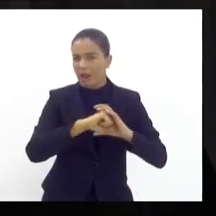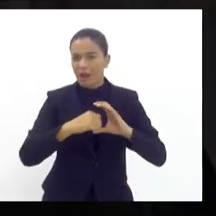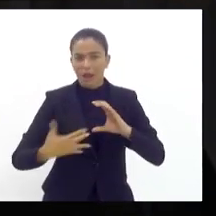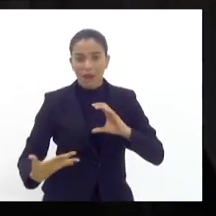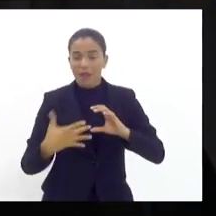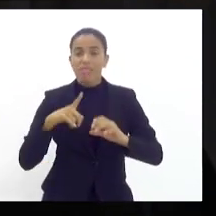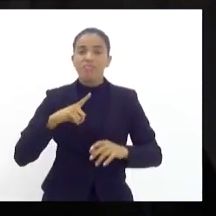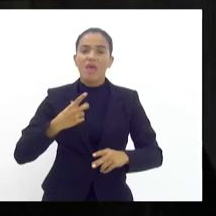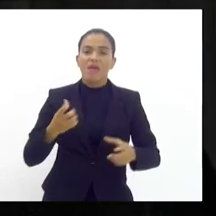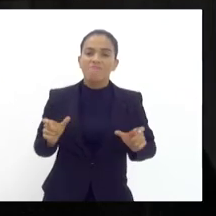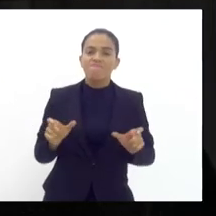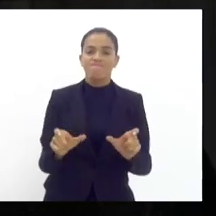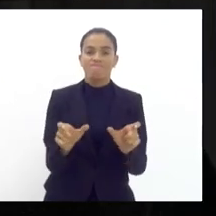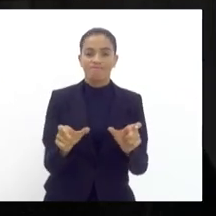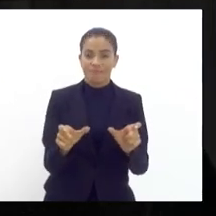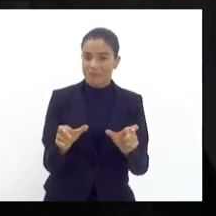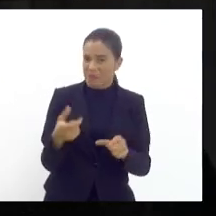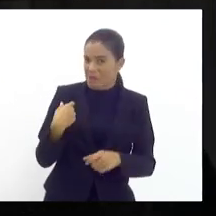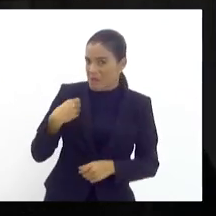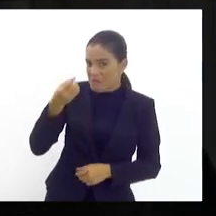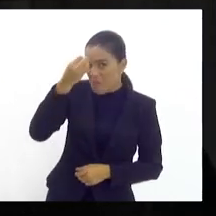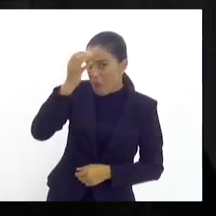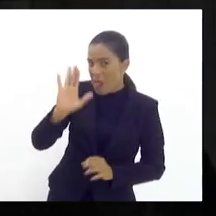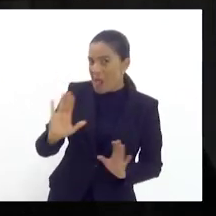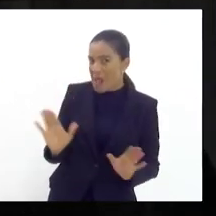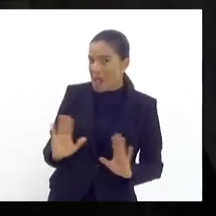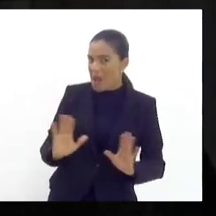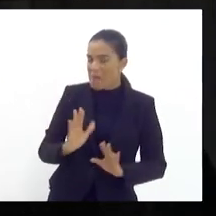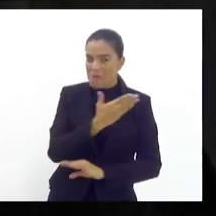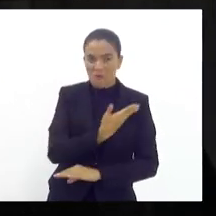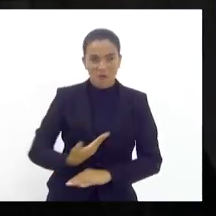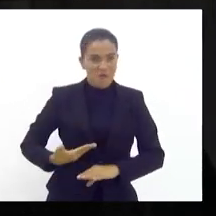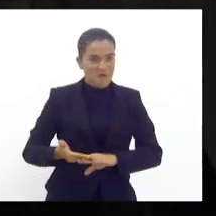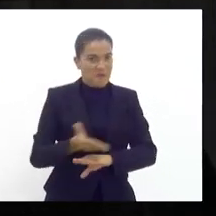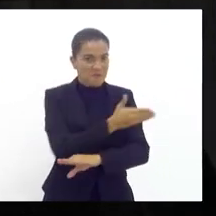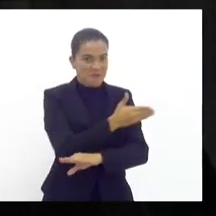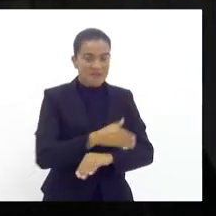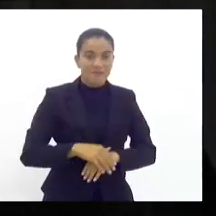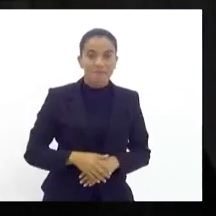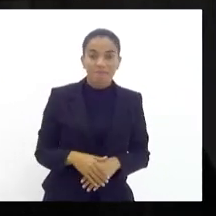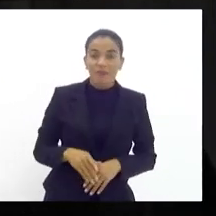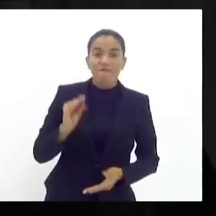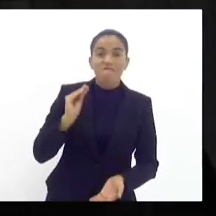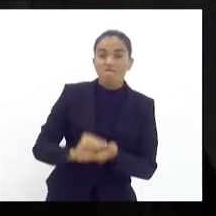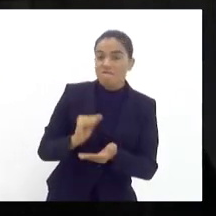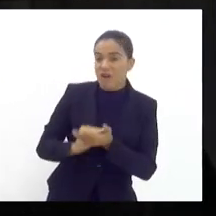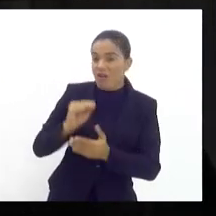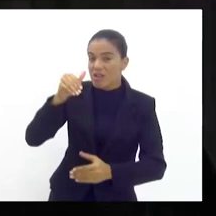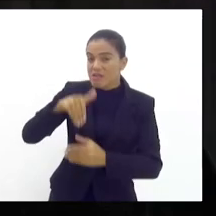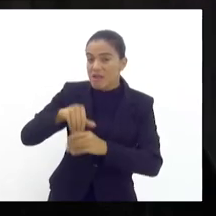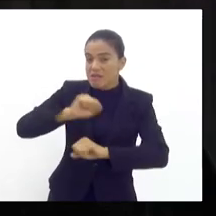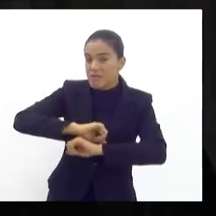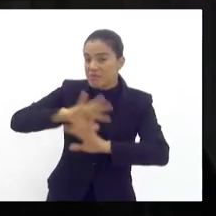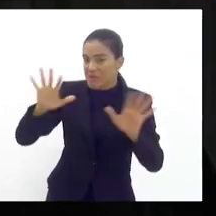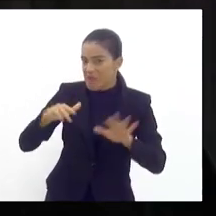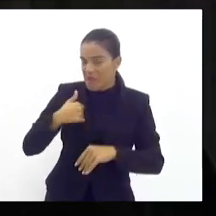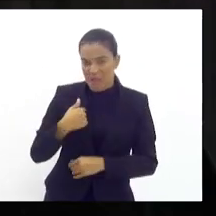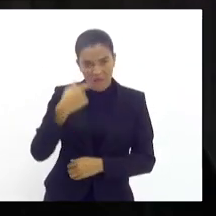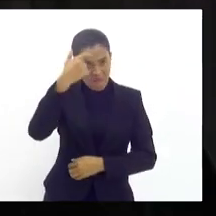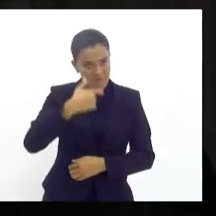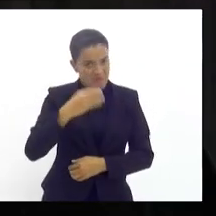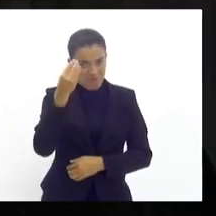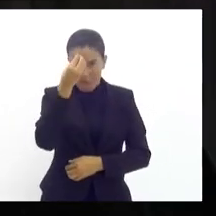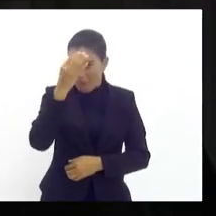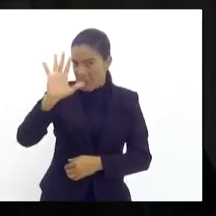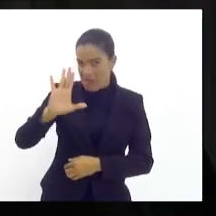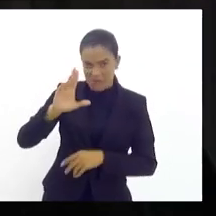por ter censura não lembro disso no governo passado por falta de eleições transparentes não lembro disso